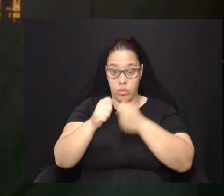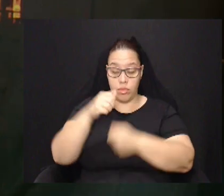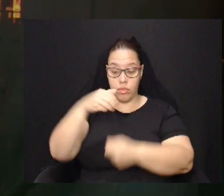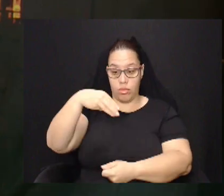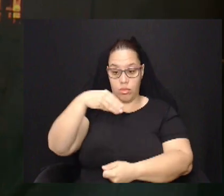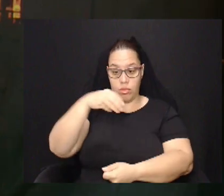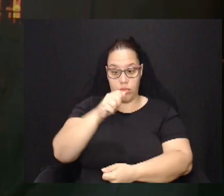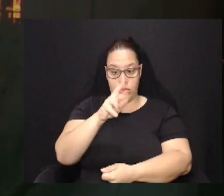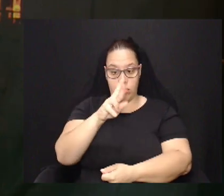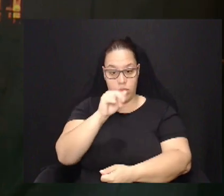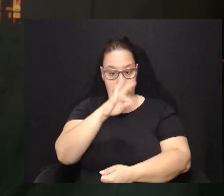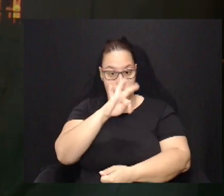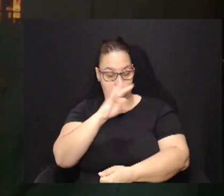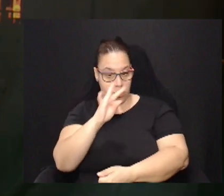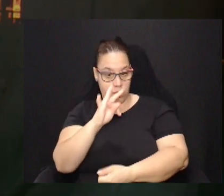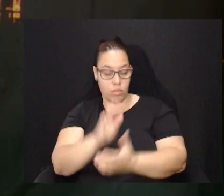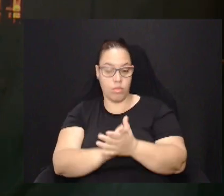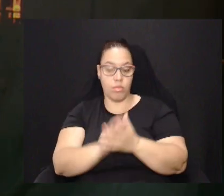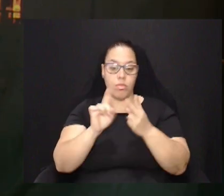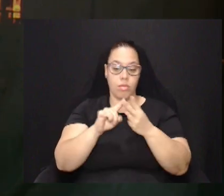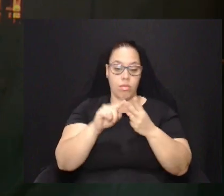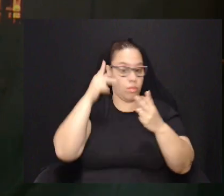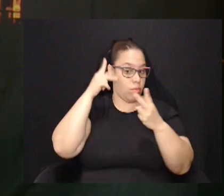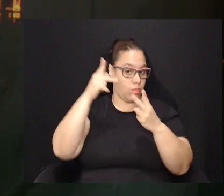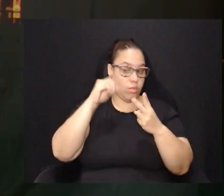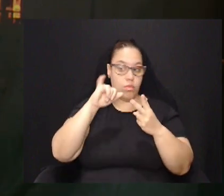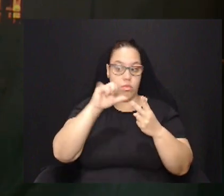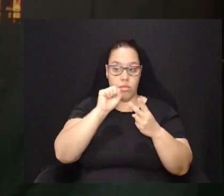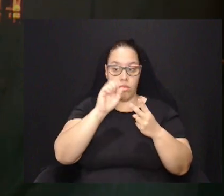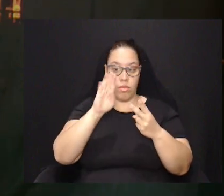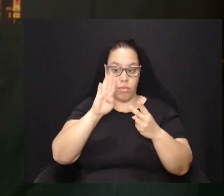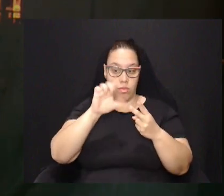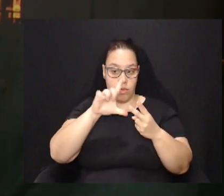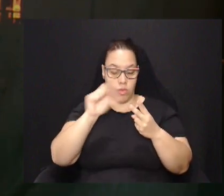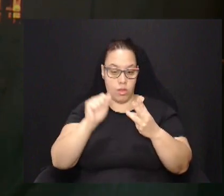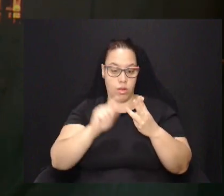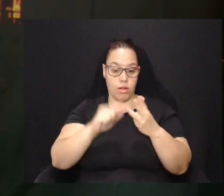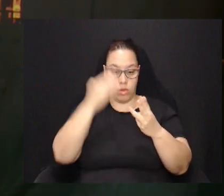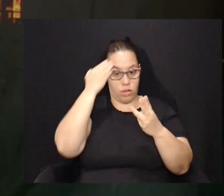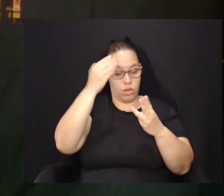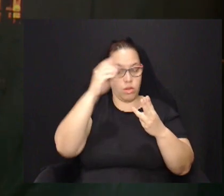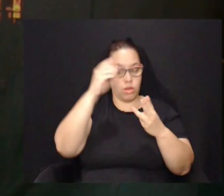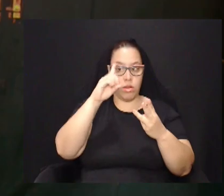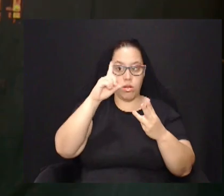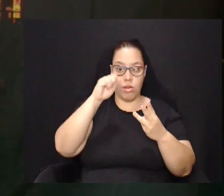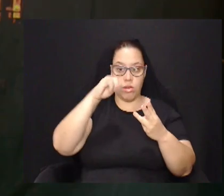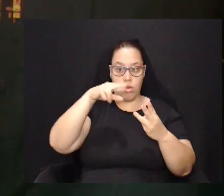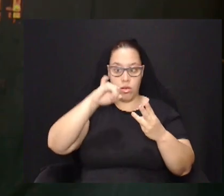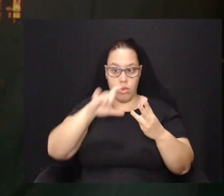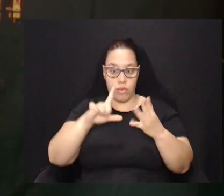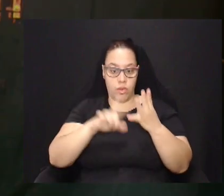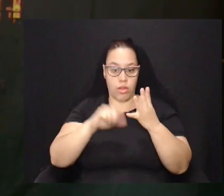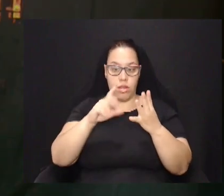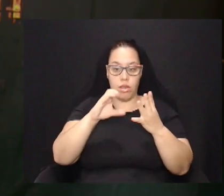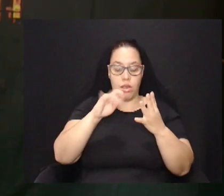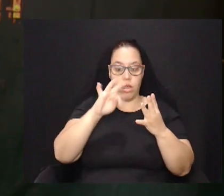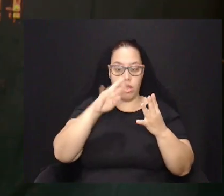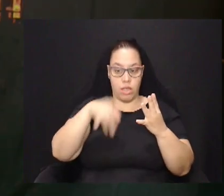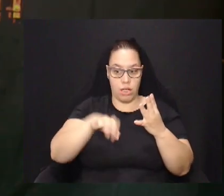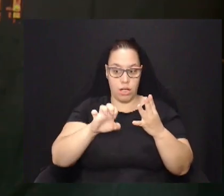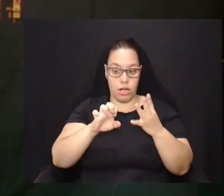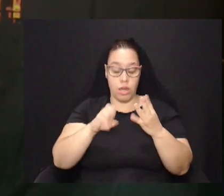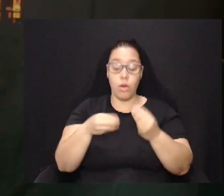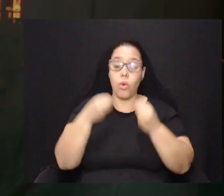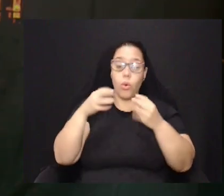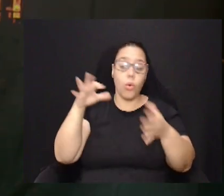dos Santos, a psiquiatra Isabela Brito e os psicólogos Daniel Salvador e Caterine Pérez. Como se inscrever?